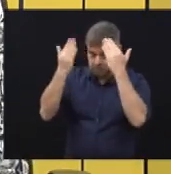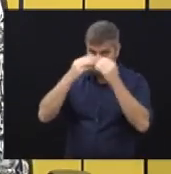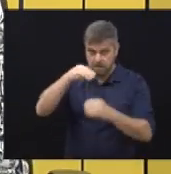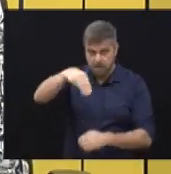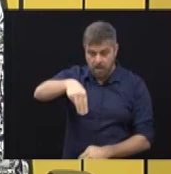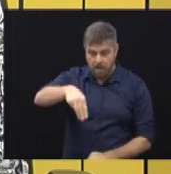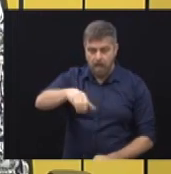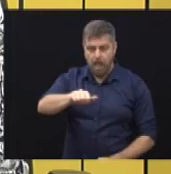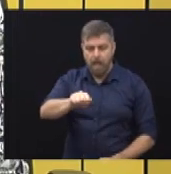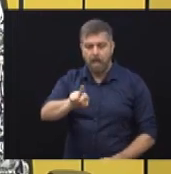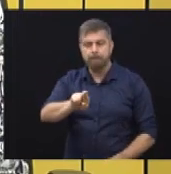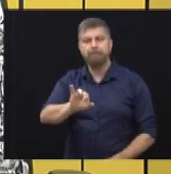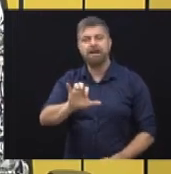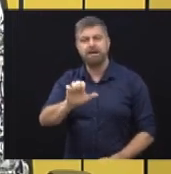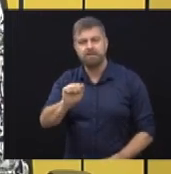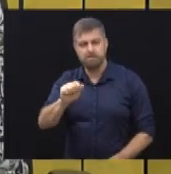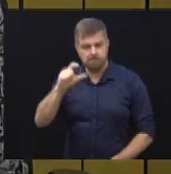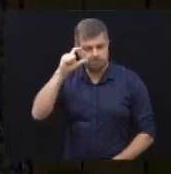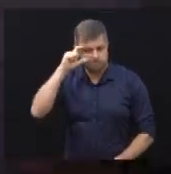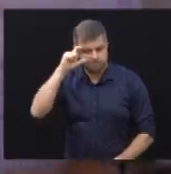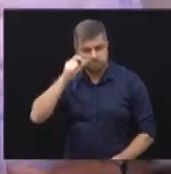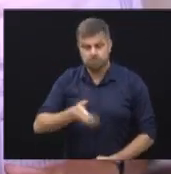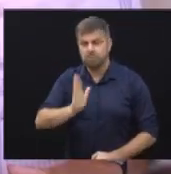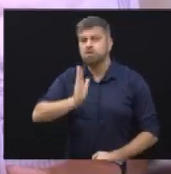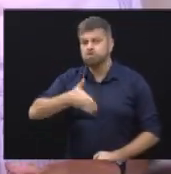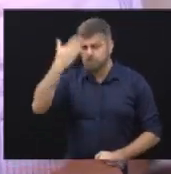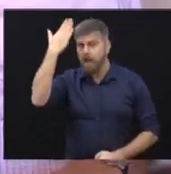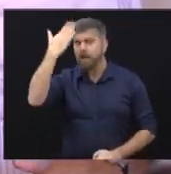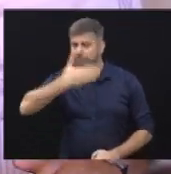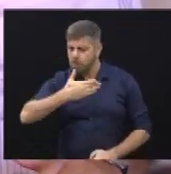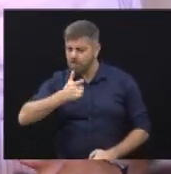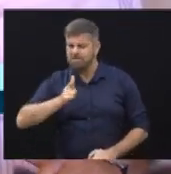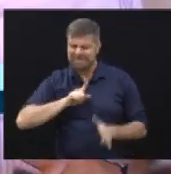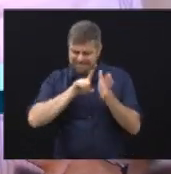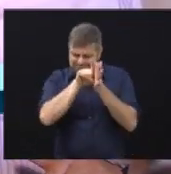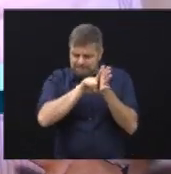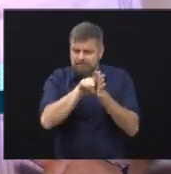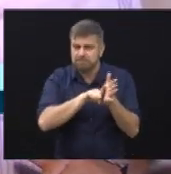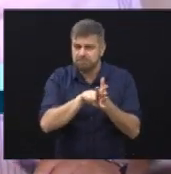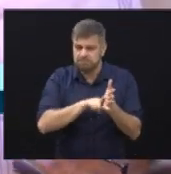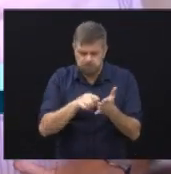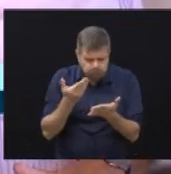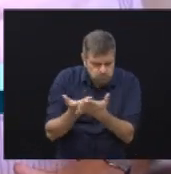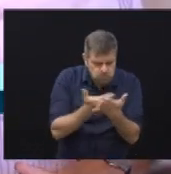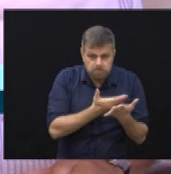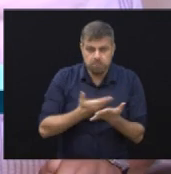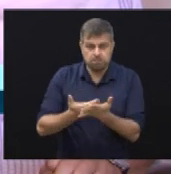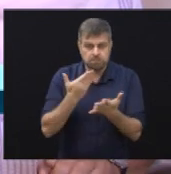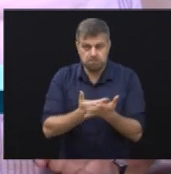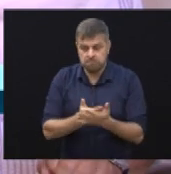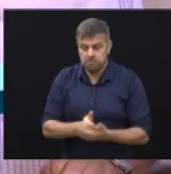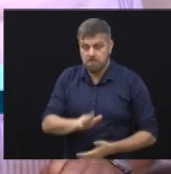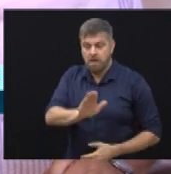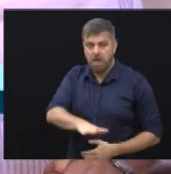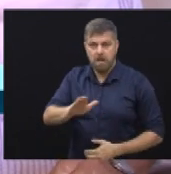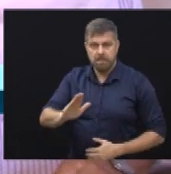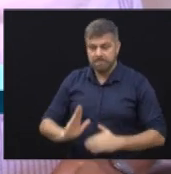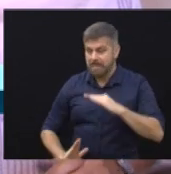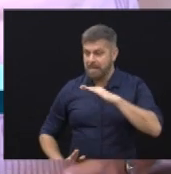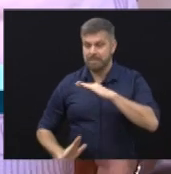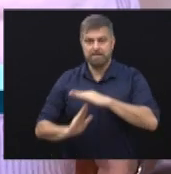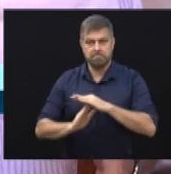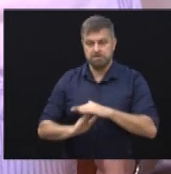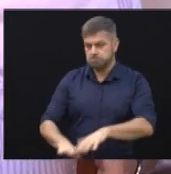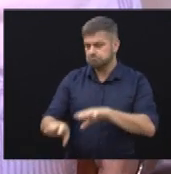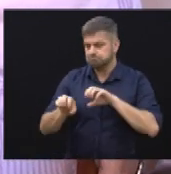psicóloga forense Maria de Fátima dos Santos. Já está provado até, né, por pesquisas que a falta de